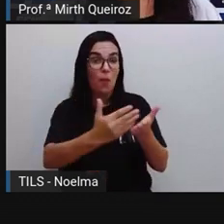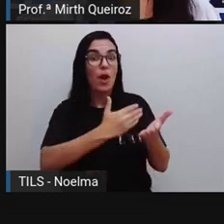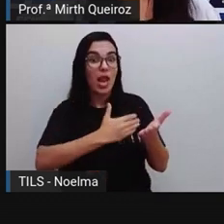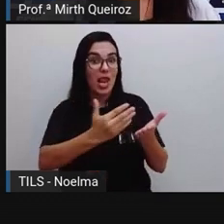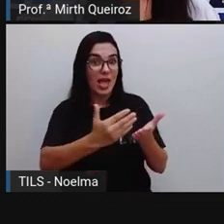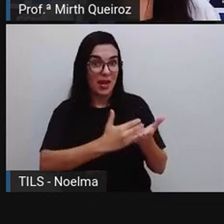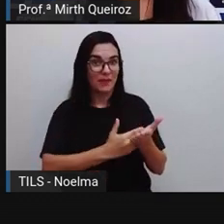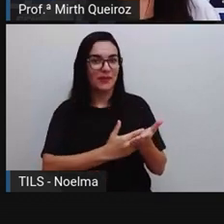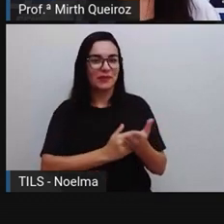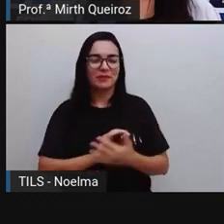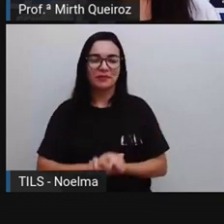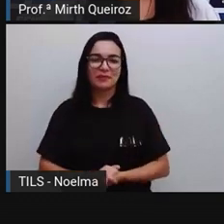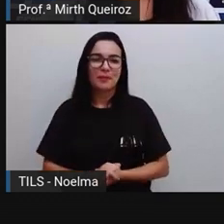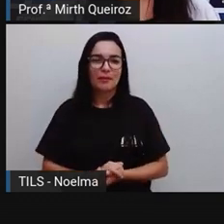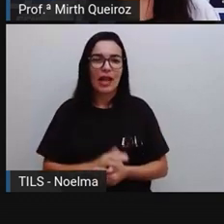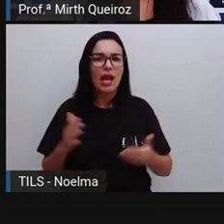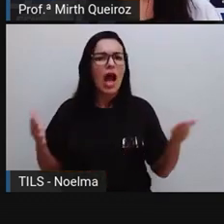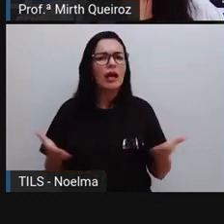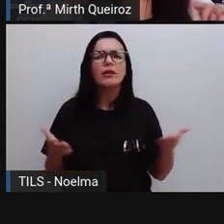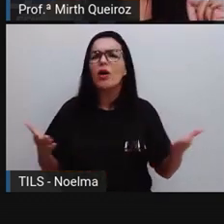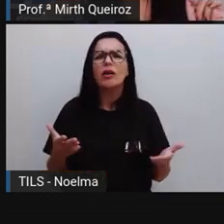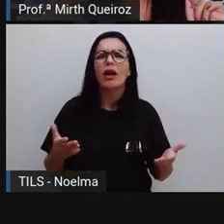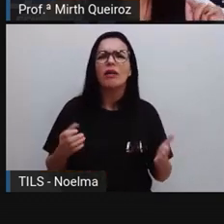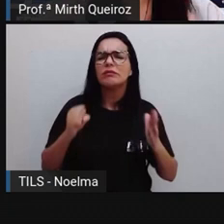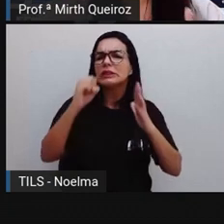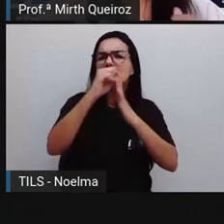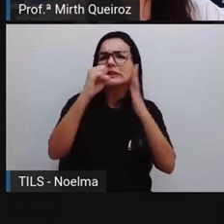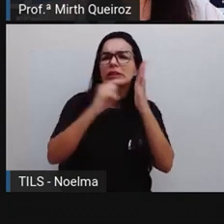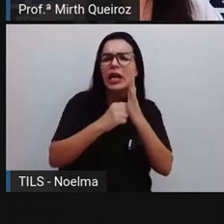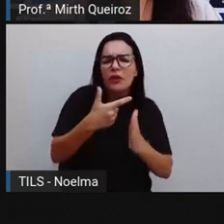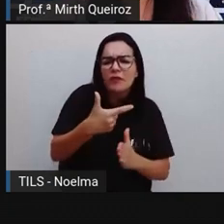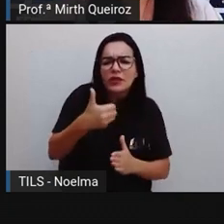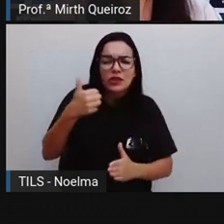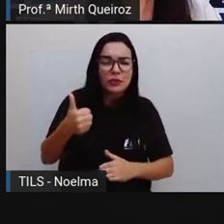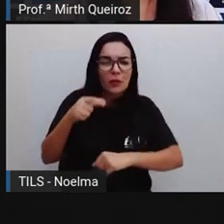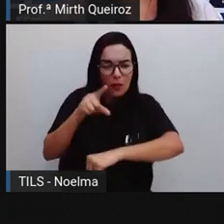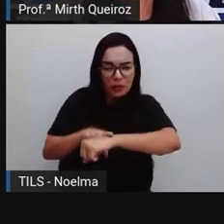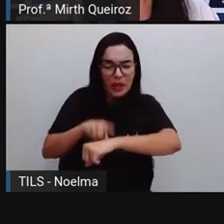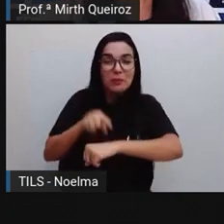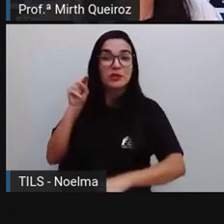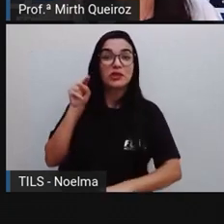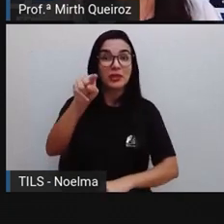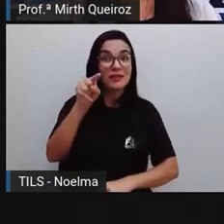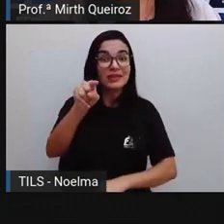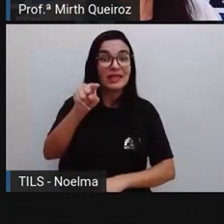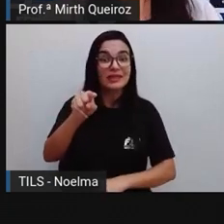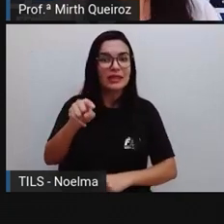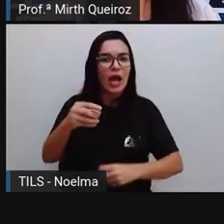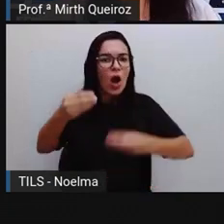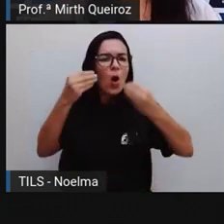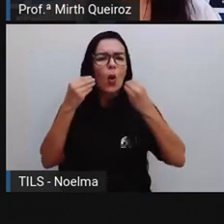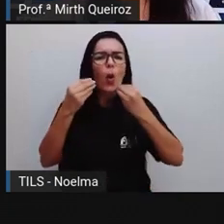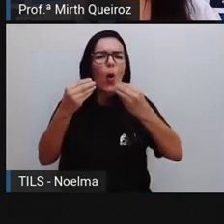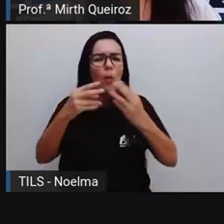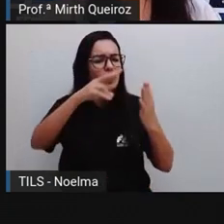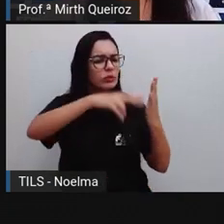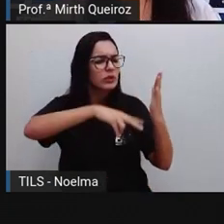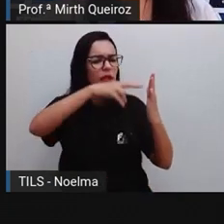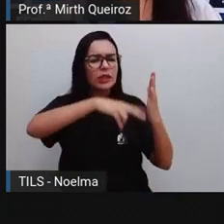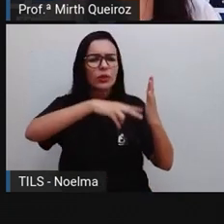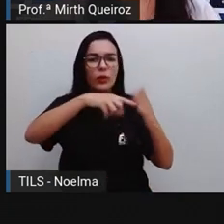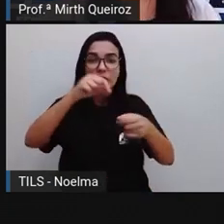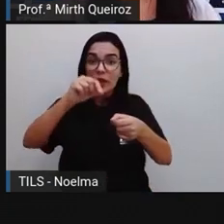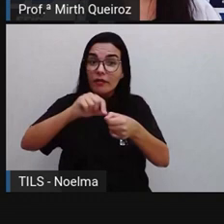e agora, no século XXI, no tempo de vocês, como os leitores